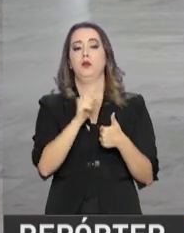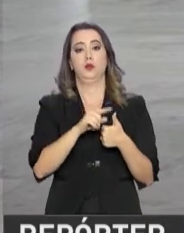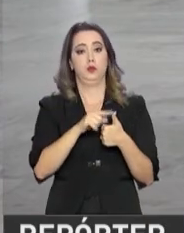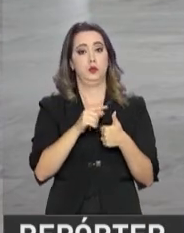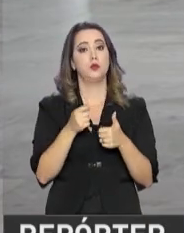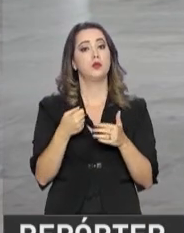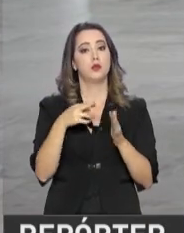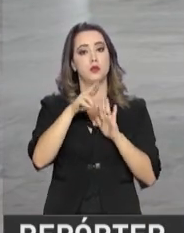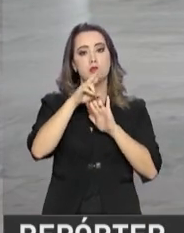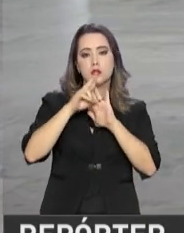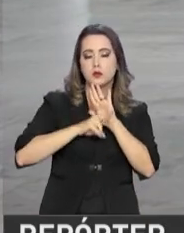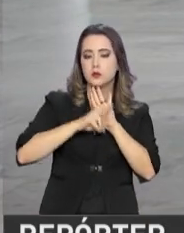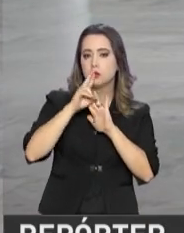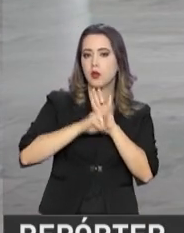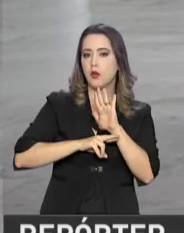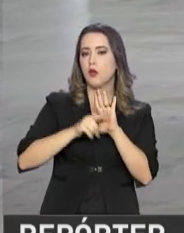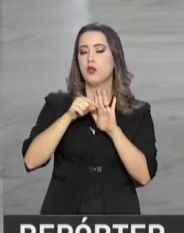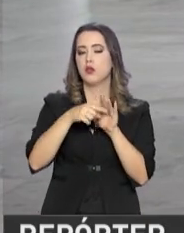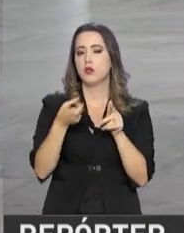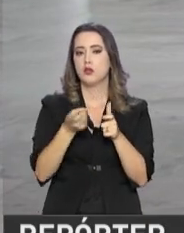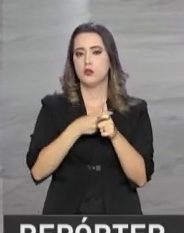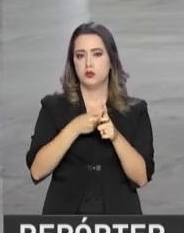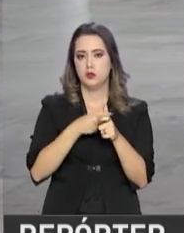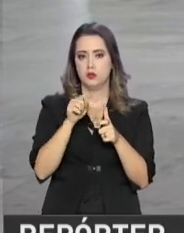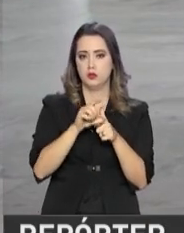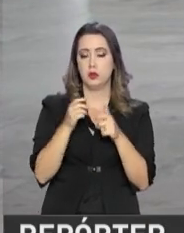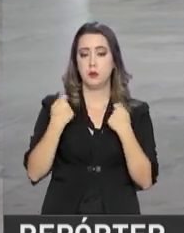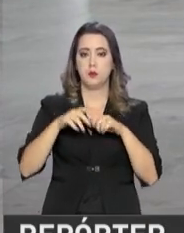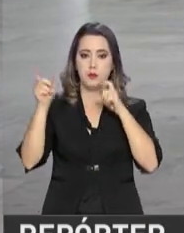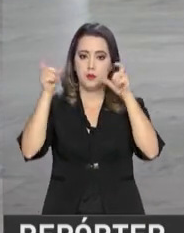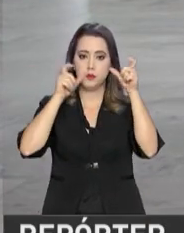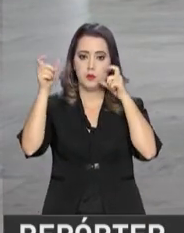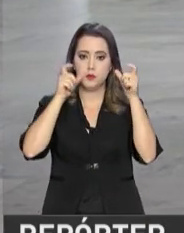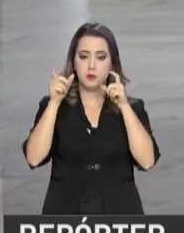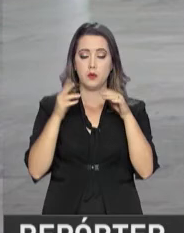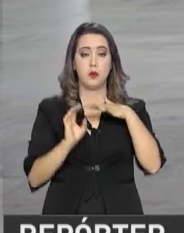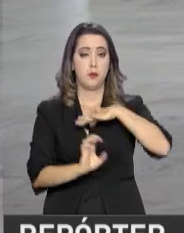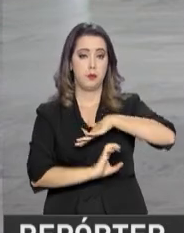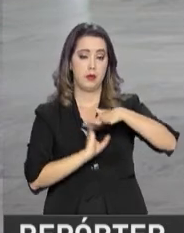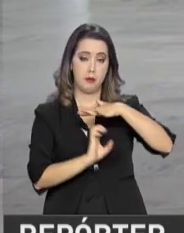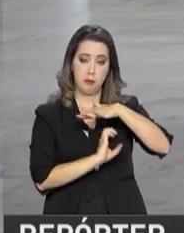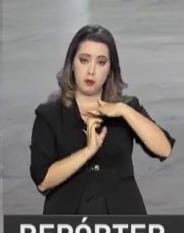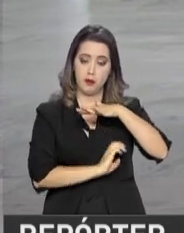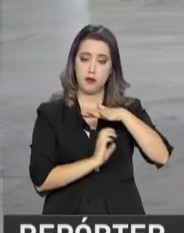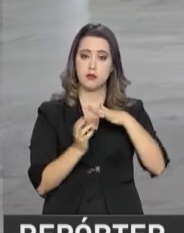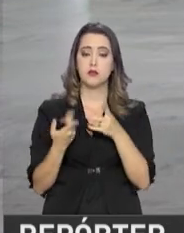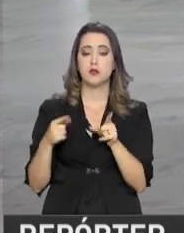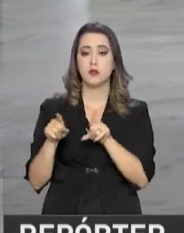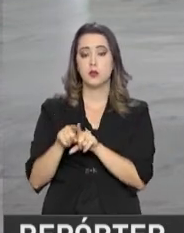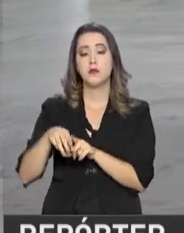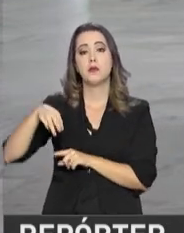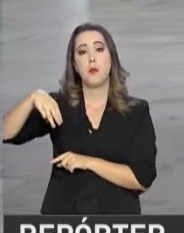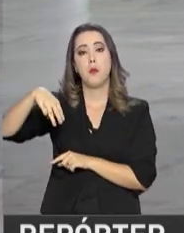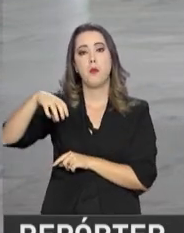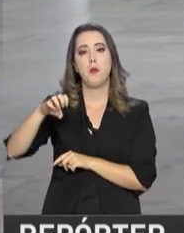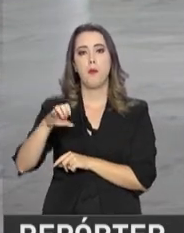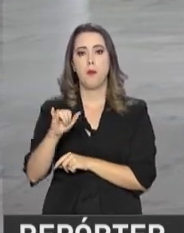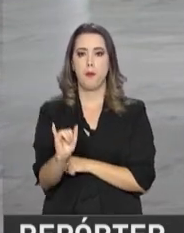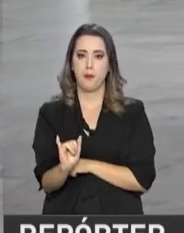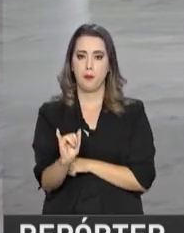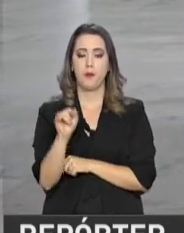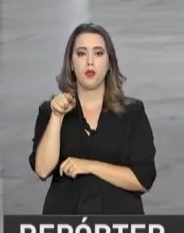que merecem a atenção dos micro e micro e pequenas empresas e dos microempreendedores individuais